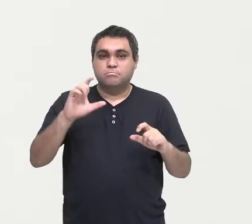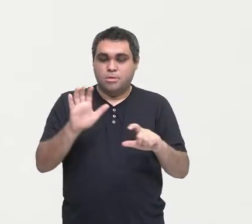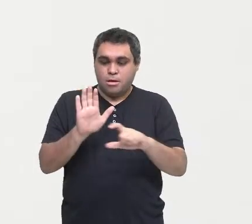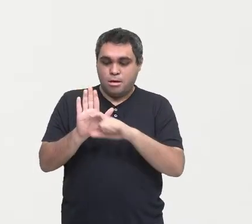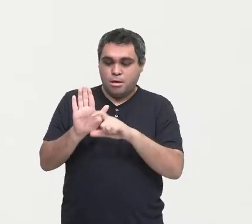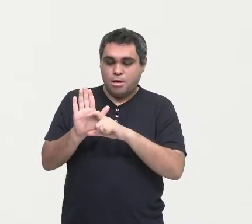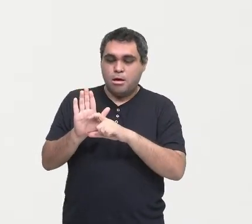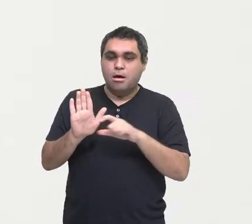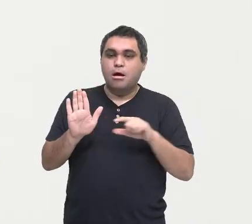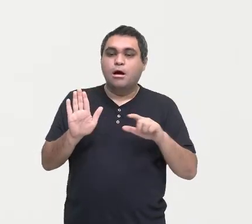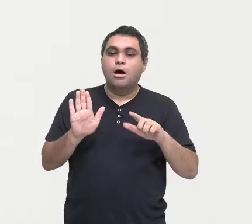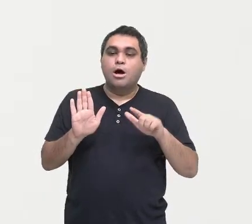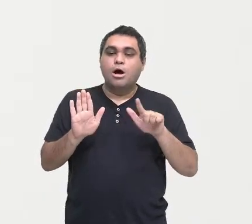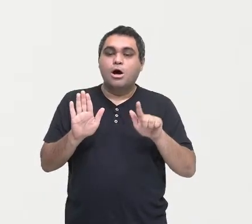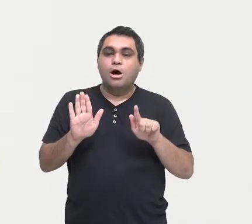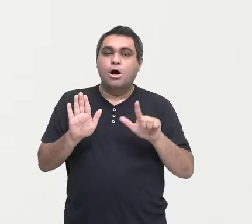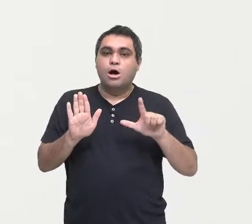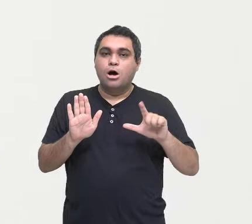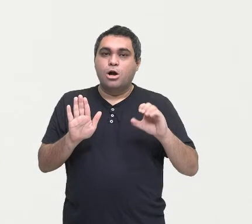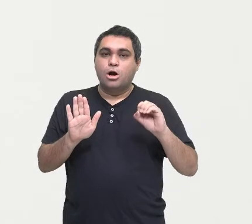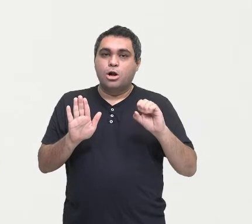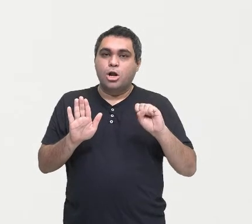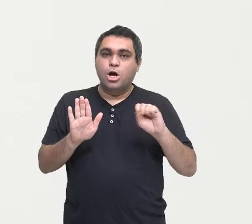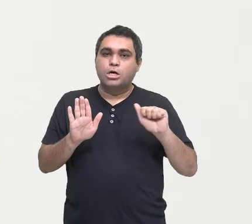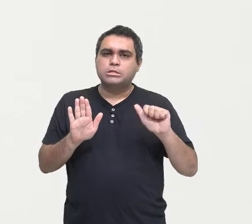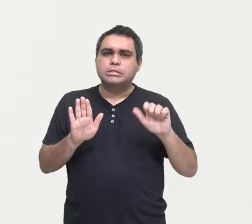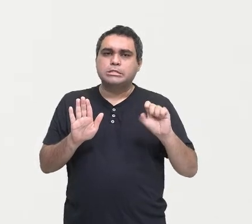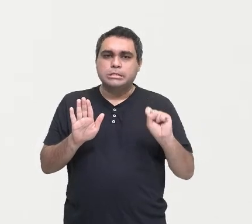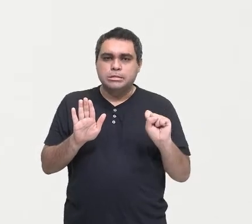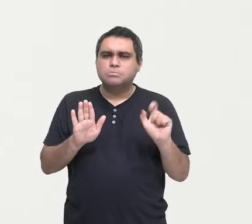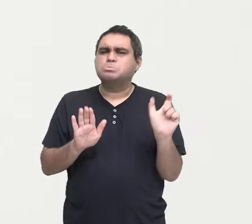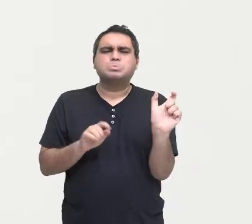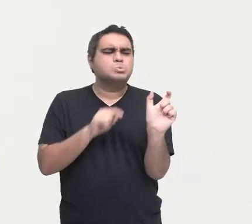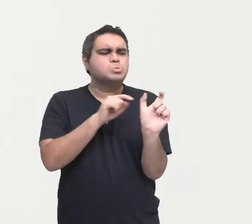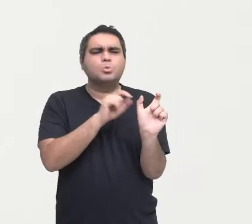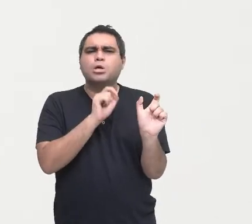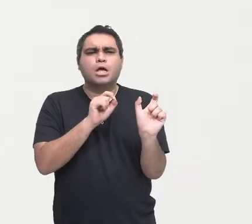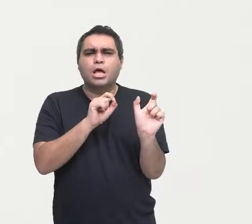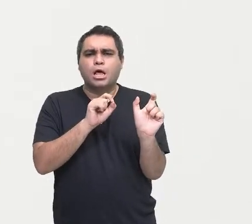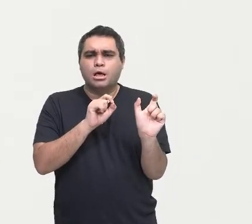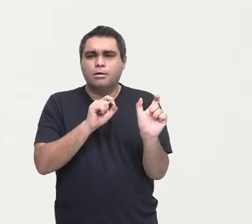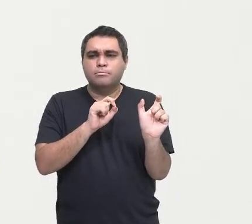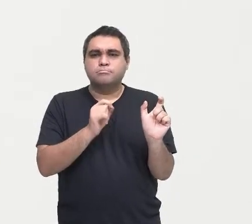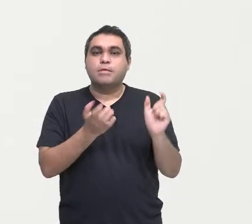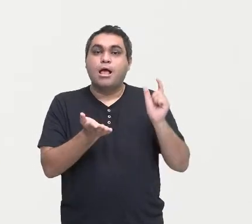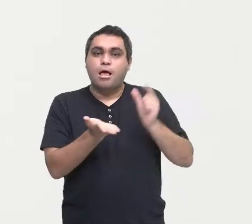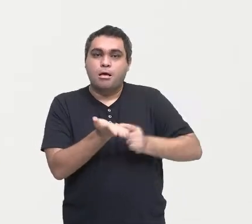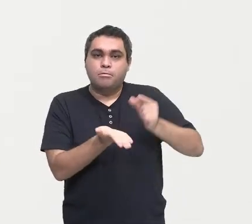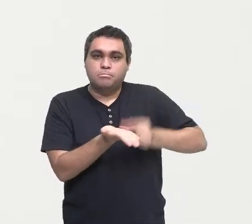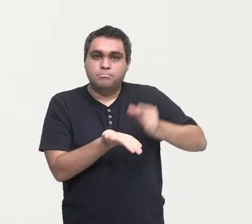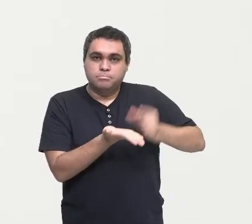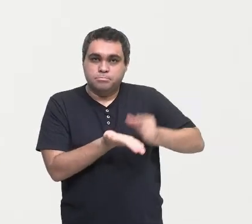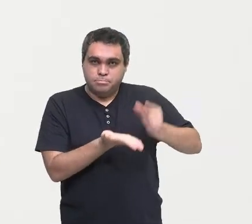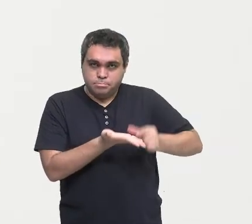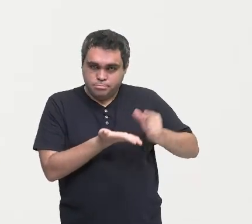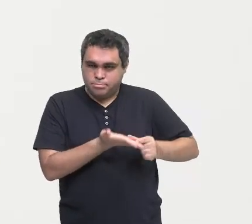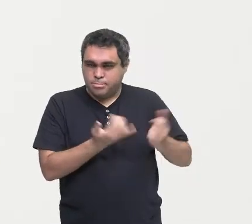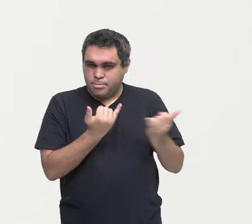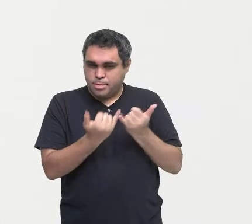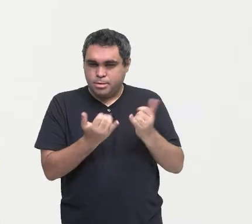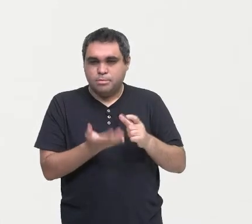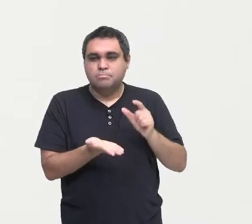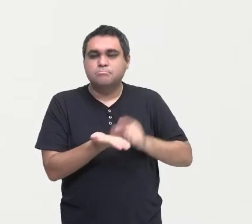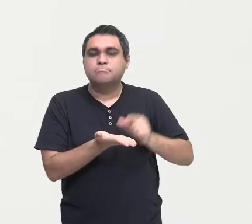glossas. Professor, que palavra é essa? Muito bem, essa é a estrutura. Então temos 3 versos e a glossa. O que é